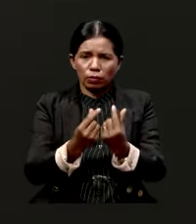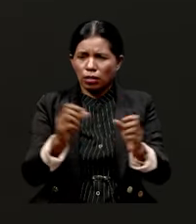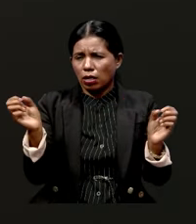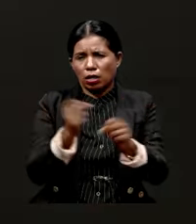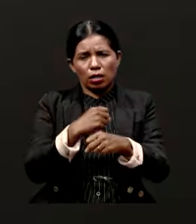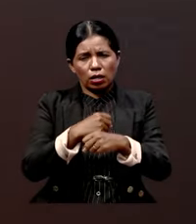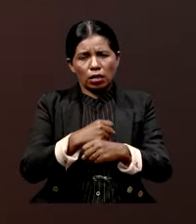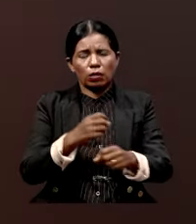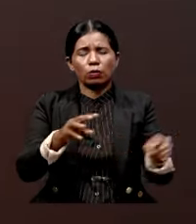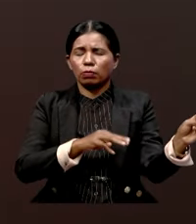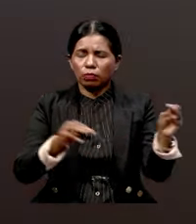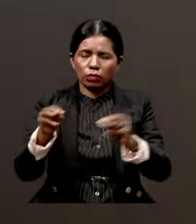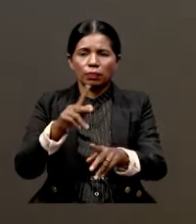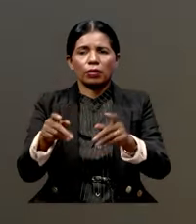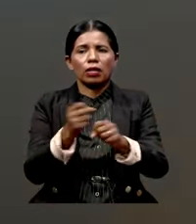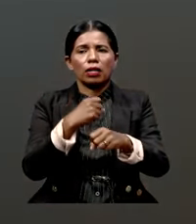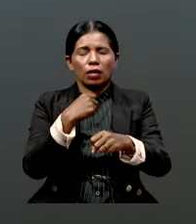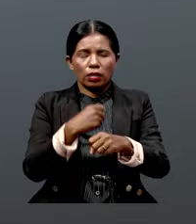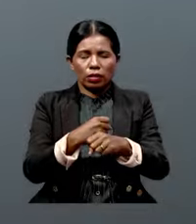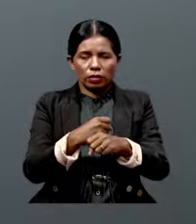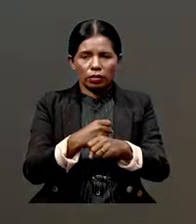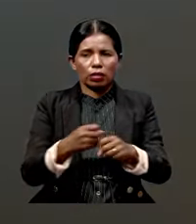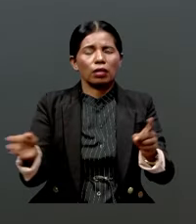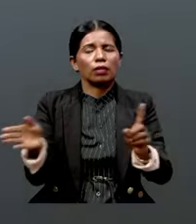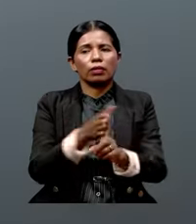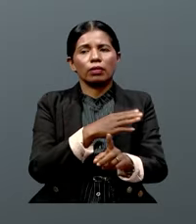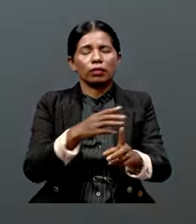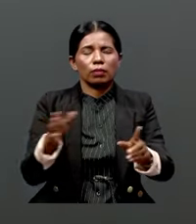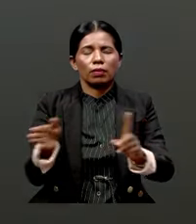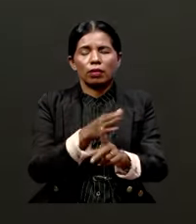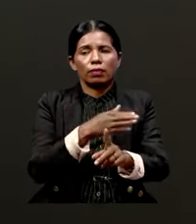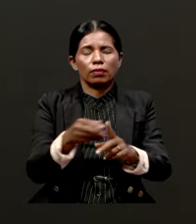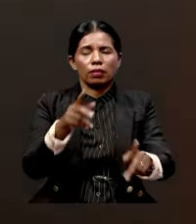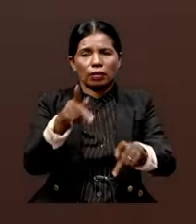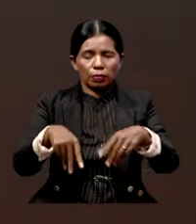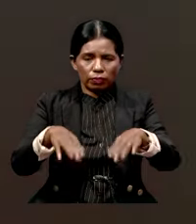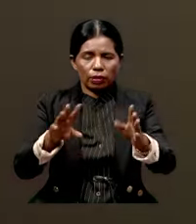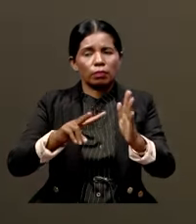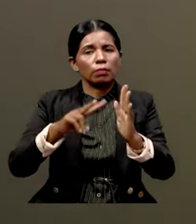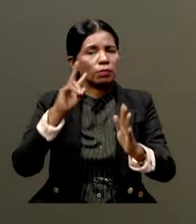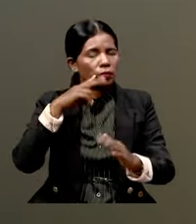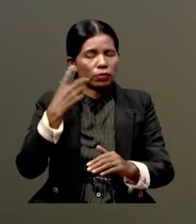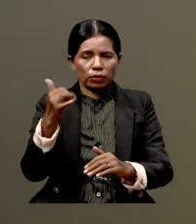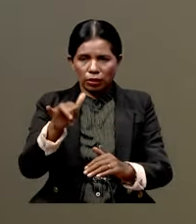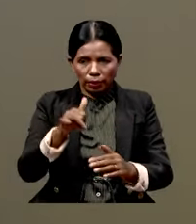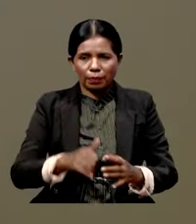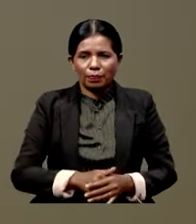muda negociante Sira, mas be halo fale agressão física a soro negociante Sira. Agostinho da Costa, Romaldo Neves, GMN.